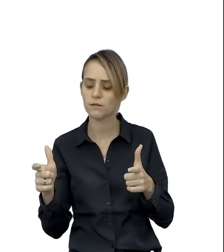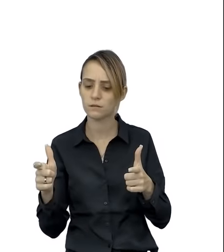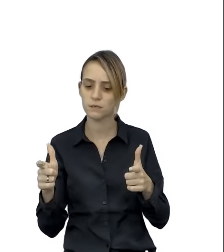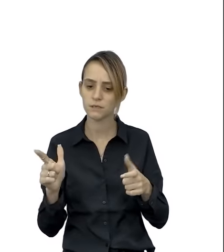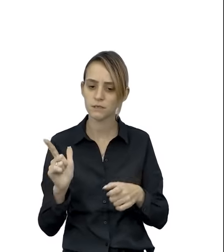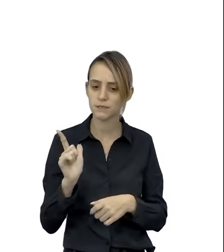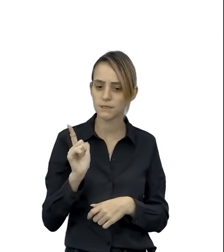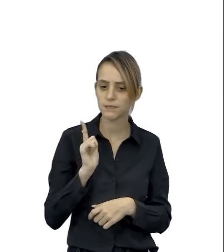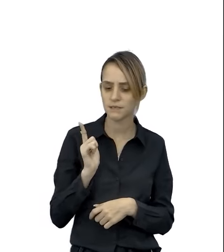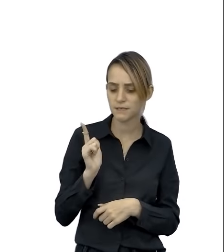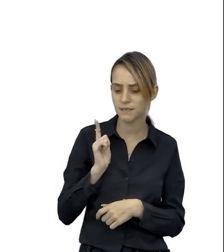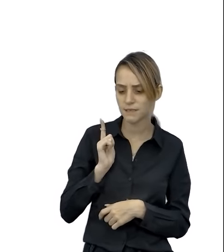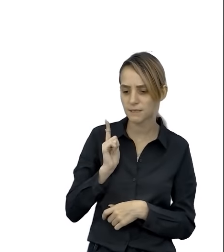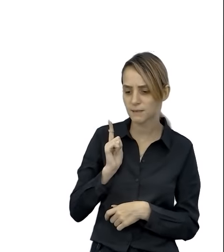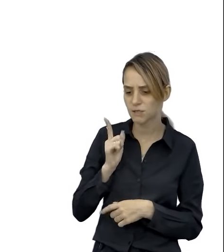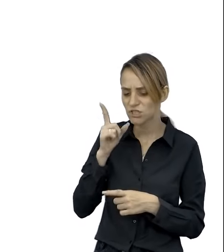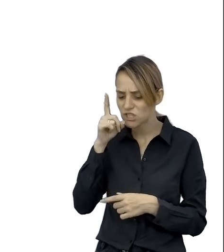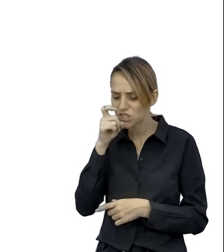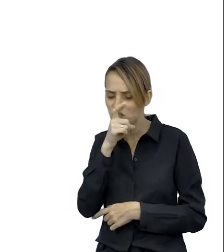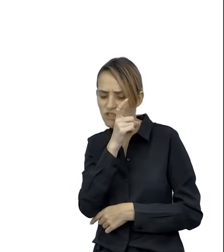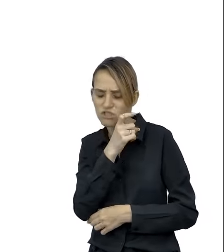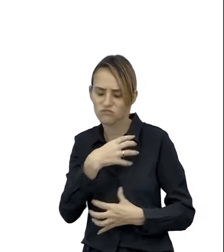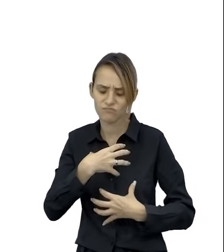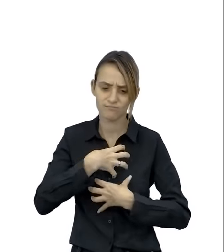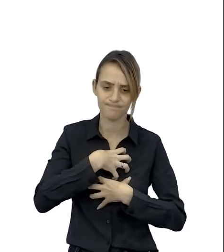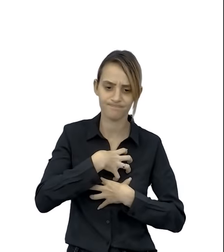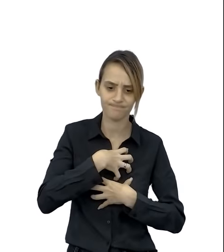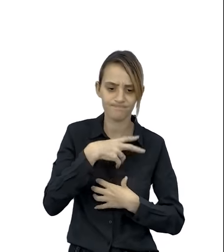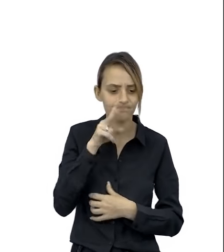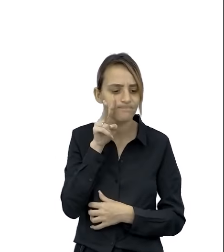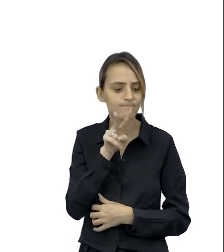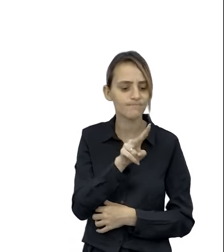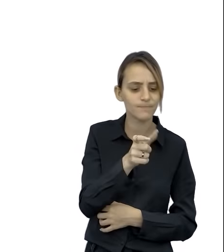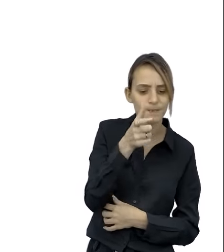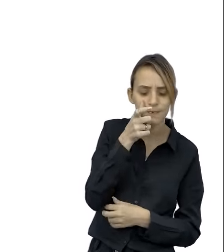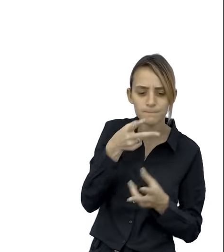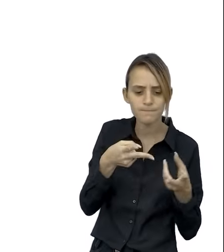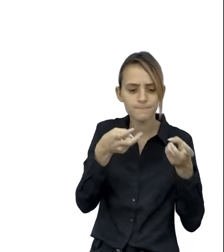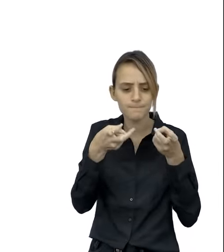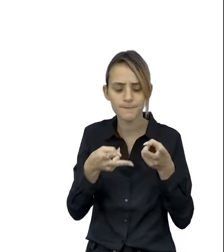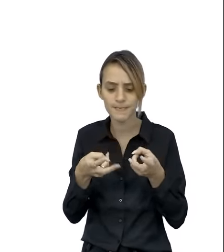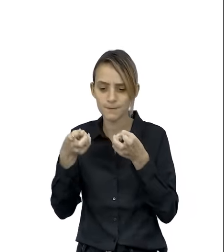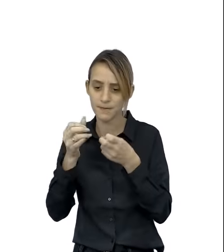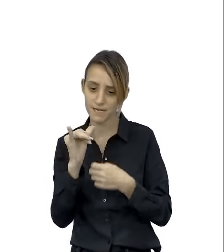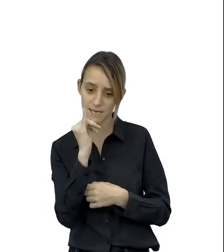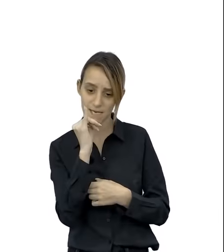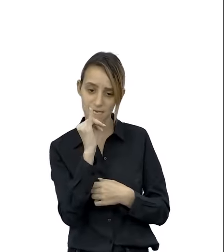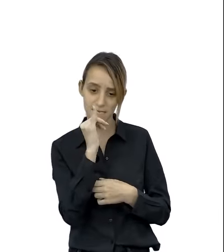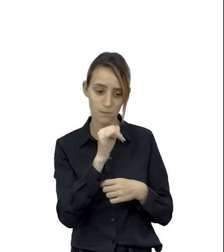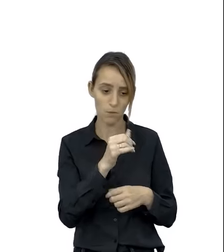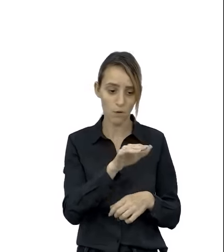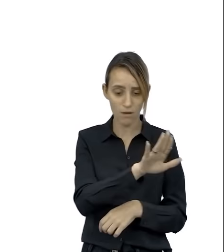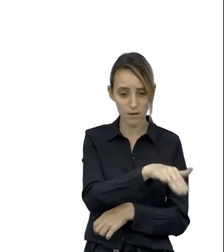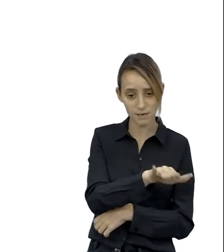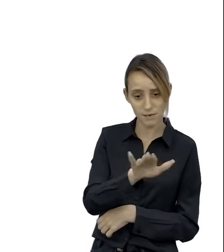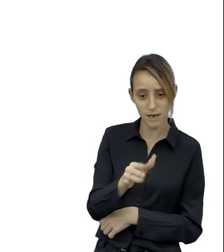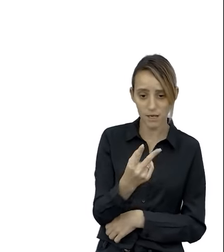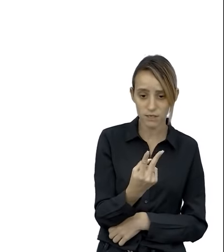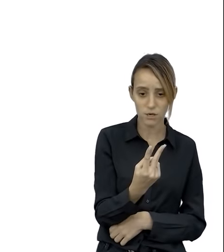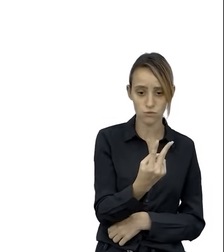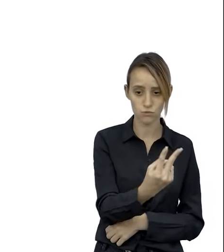se ressaltaram na discussão das crianças. Se elas estiverem em dupla, é mais